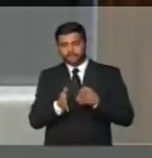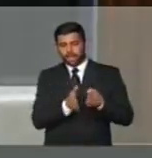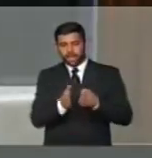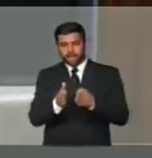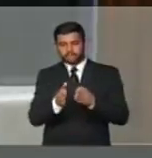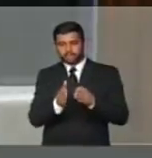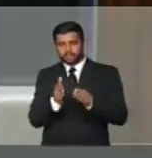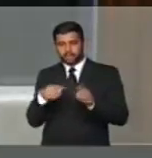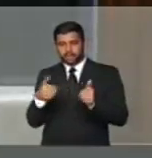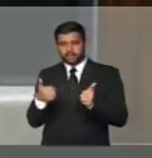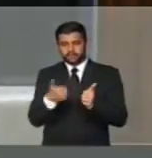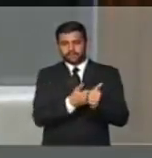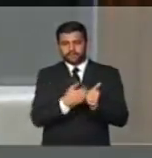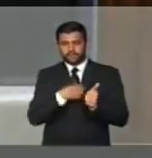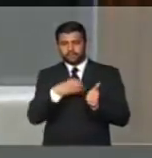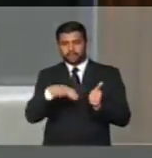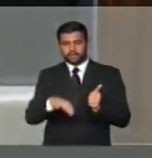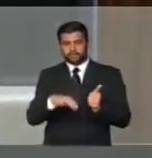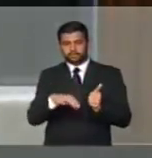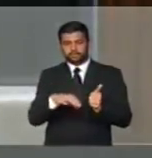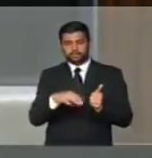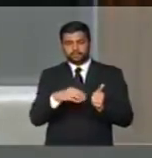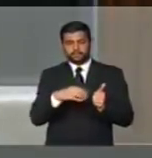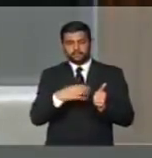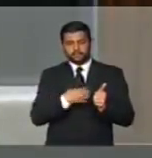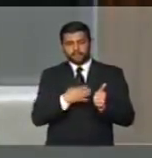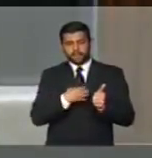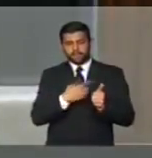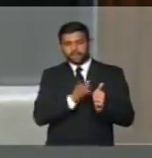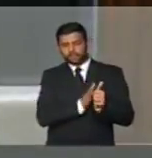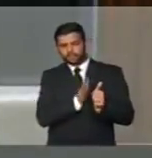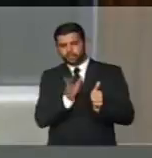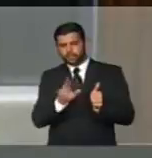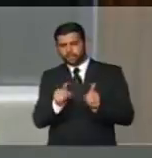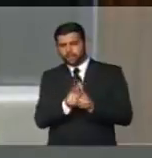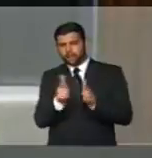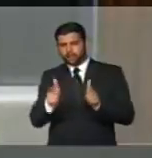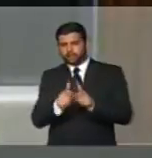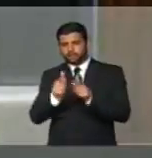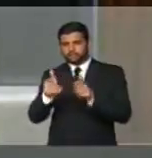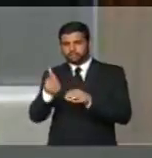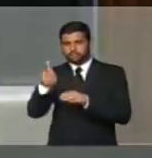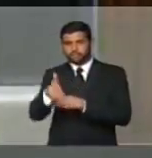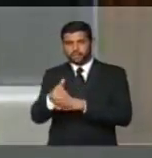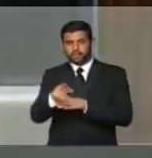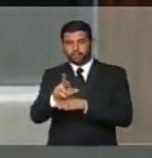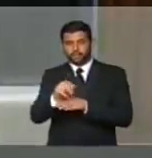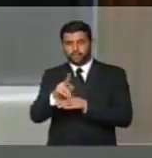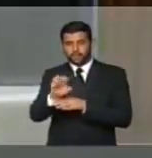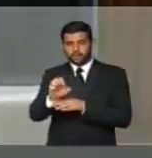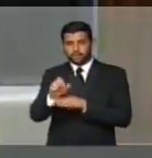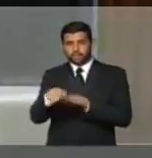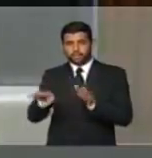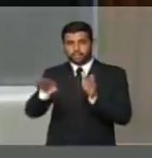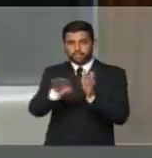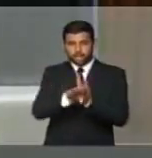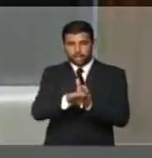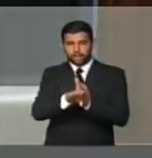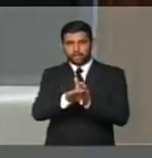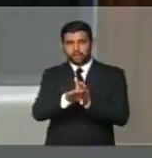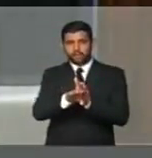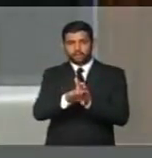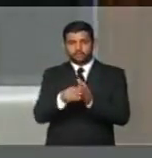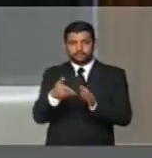já pega a divisa da Bahia, que vai cair no outro riachinho maior e vai cair no Rio Preto e chega em Barra e